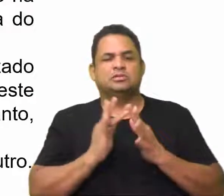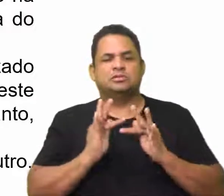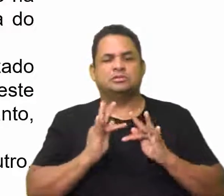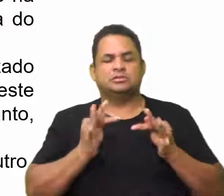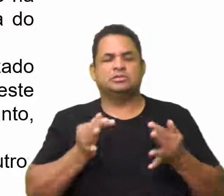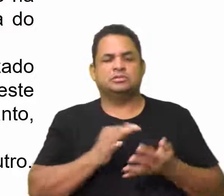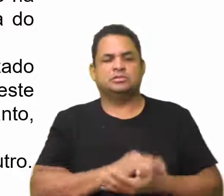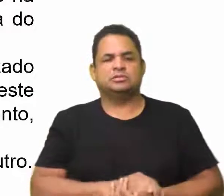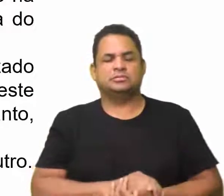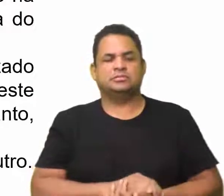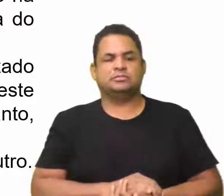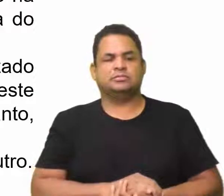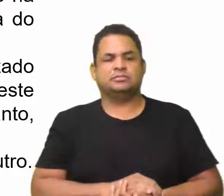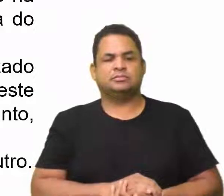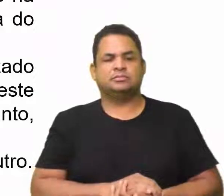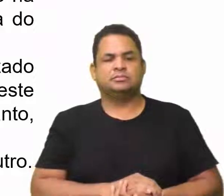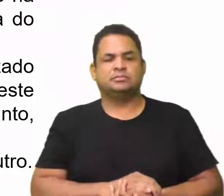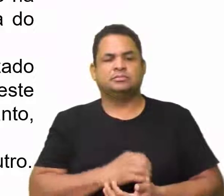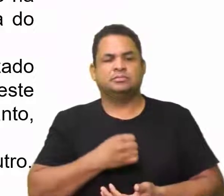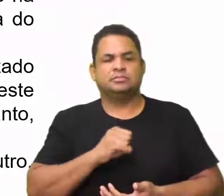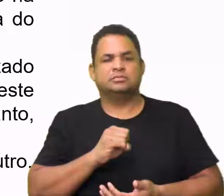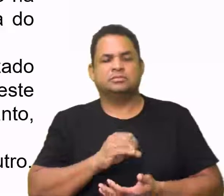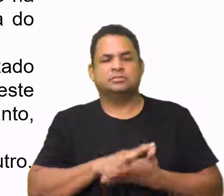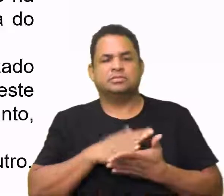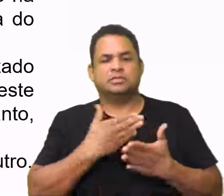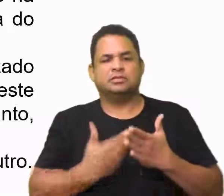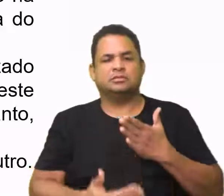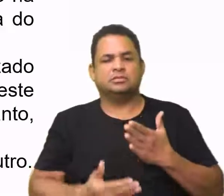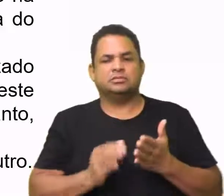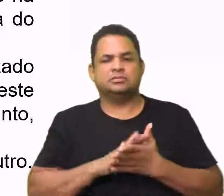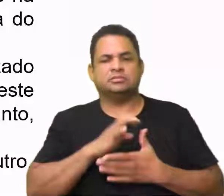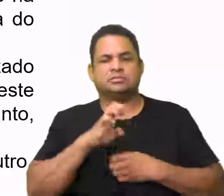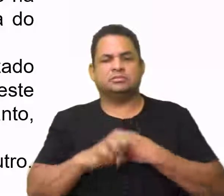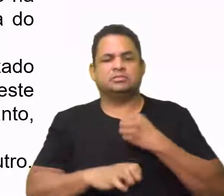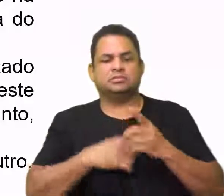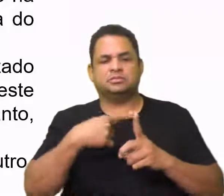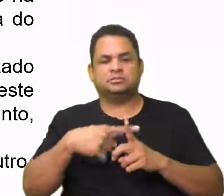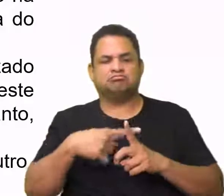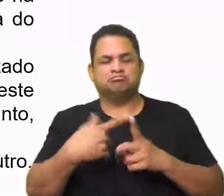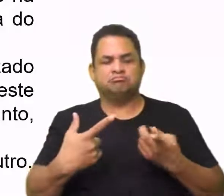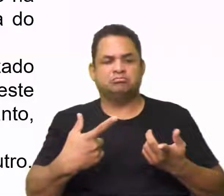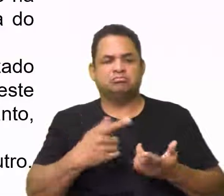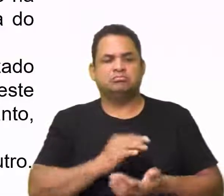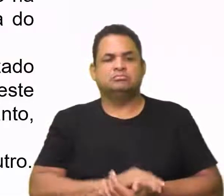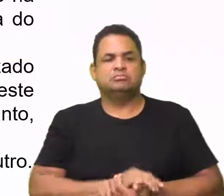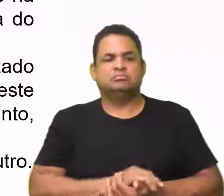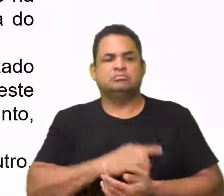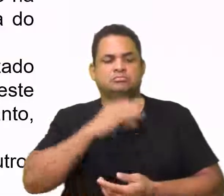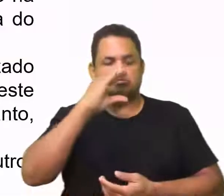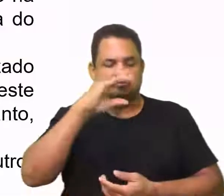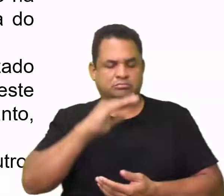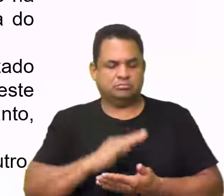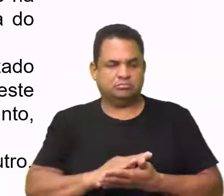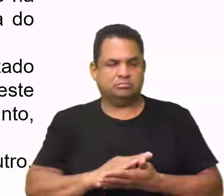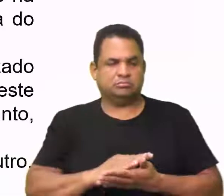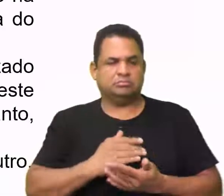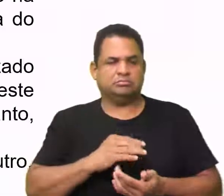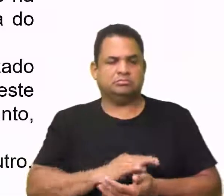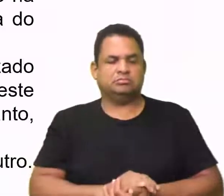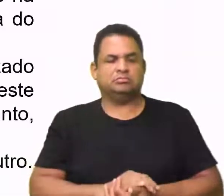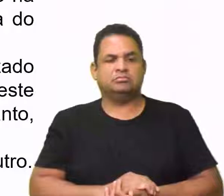bem. Então, se um corpo perde elétron, ele fica eletrizado positivamente, fica com menos elétron e mais prótons,